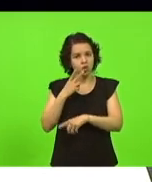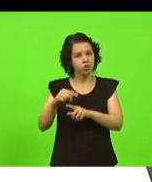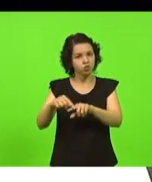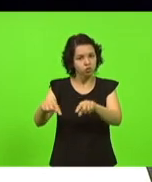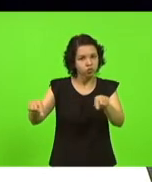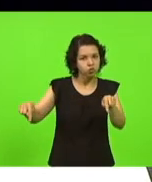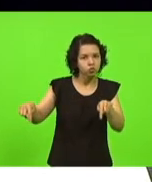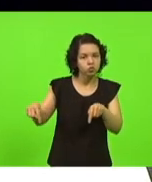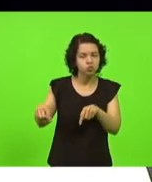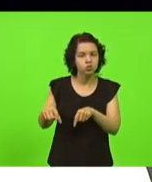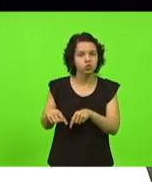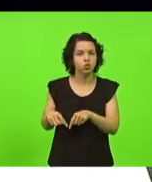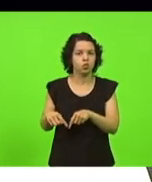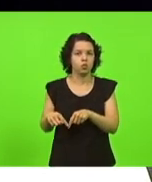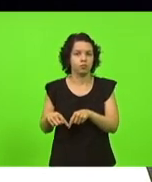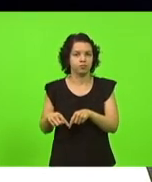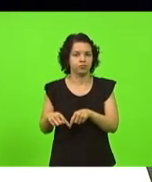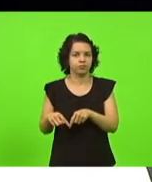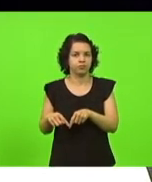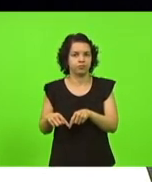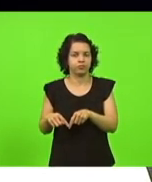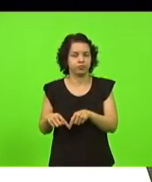para não falar na primeira pessoa,